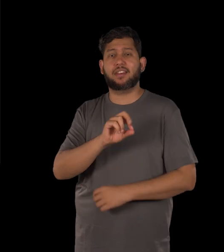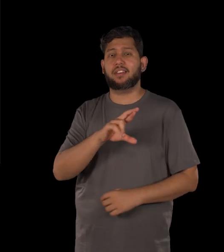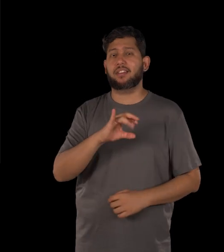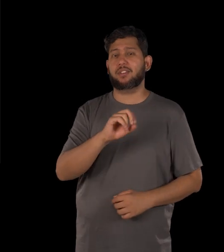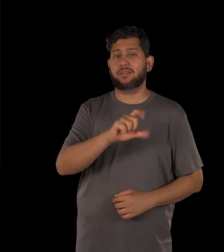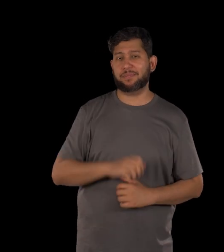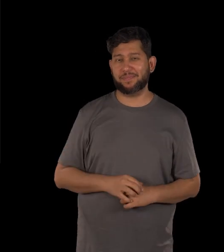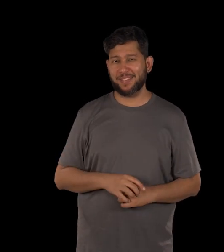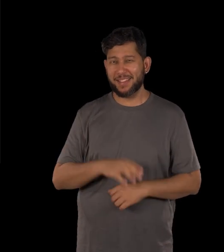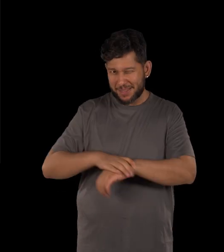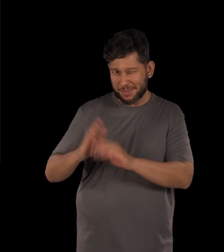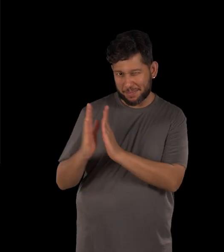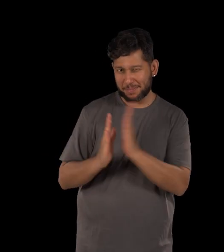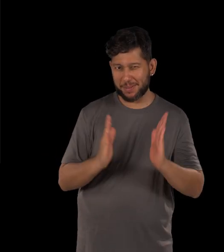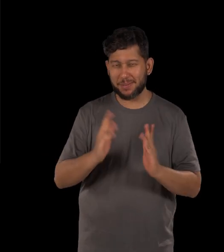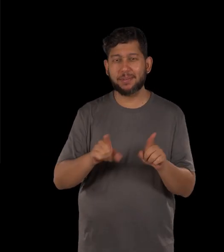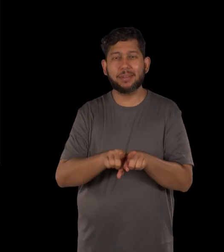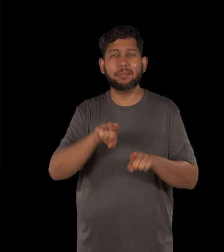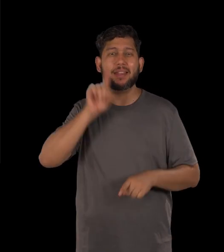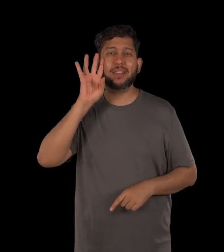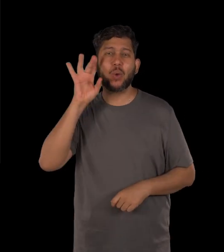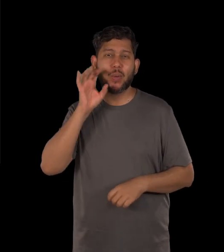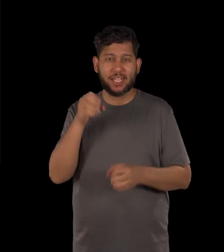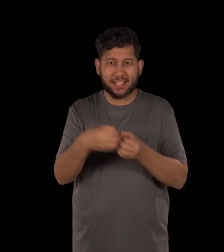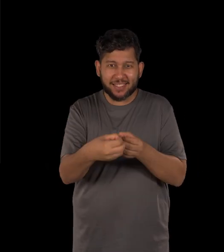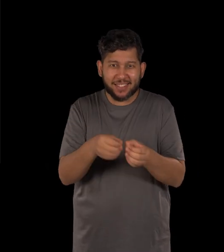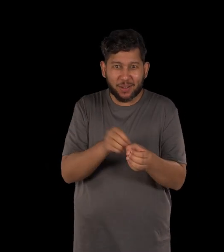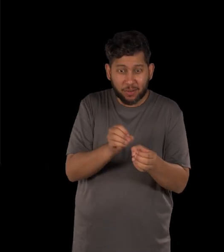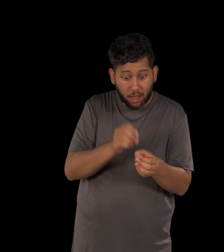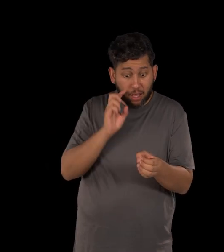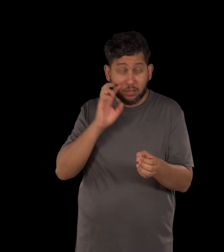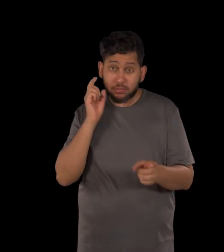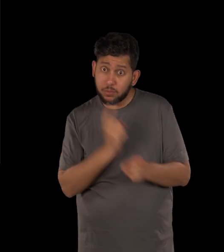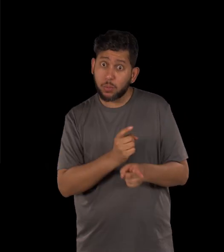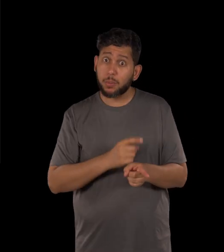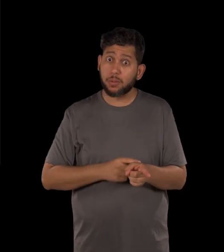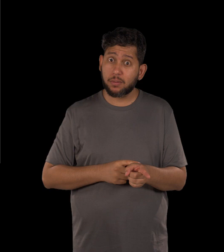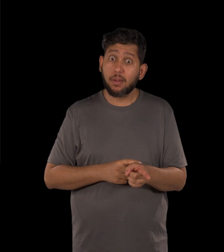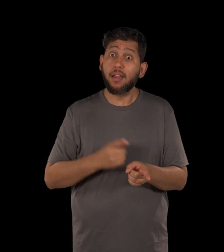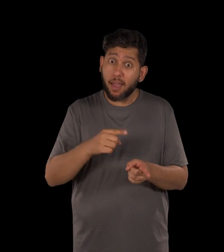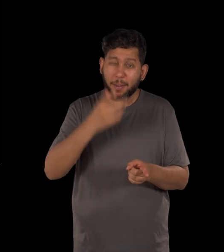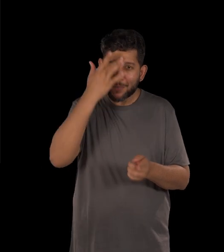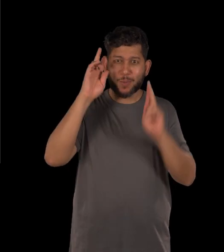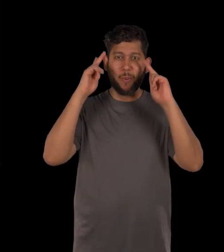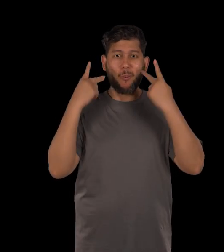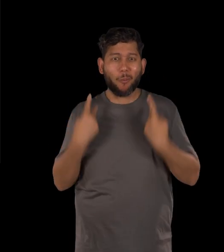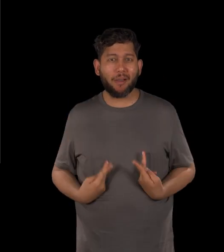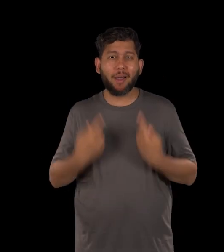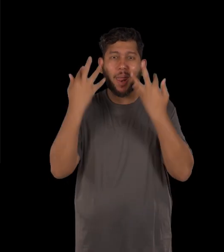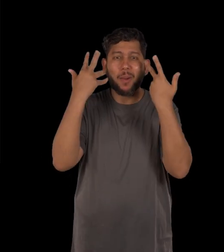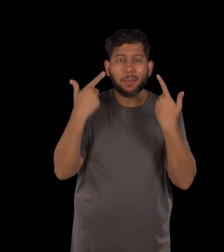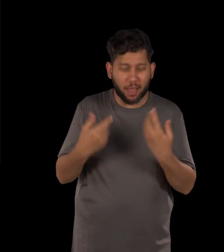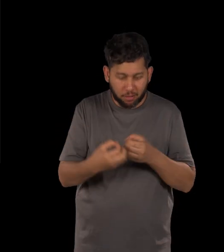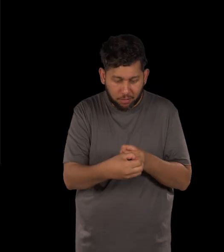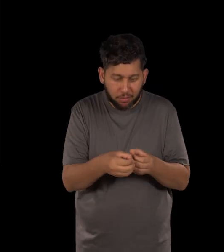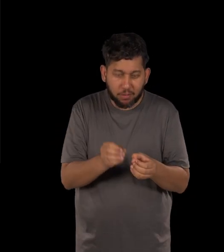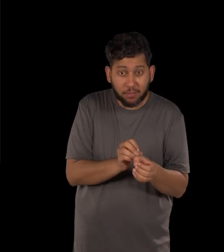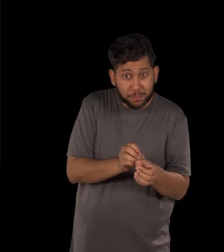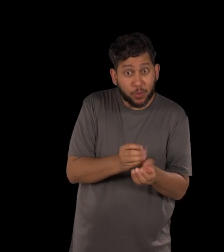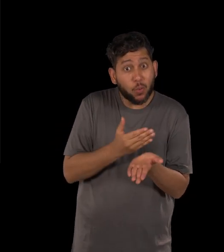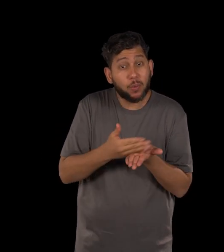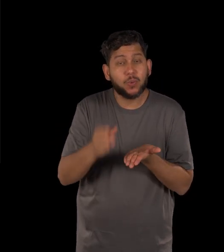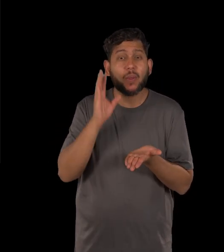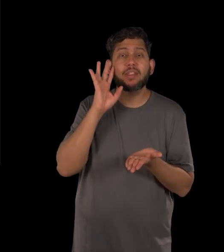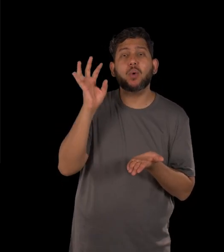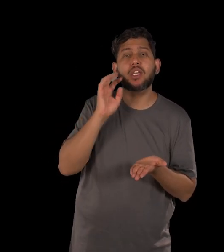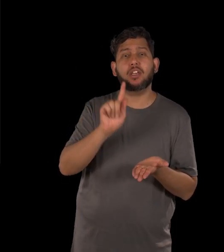mesmo período, a teoria celular foi desenvolvida. Descobriram que organismos vivos eram compostos de células. E a